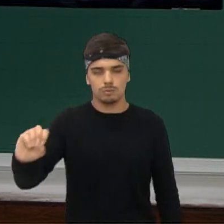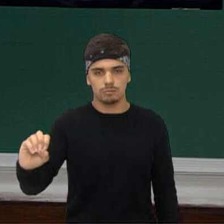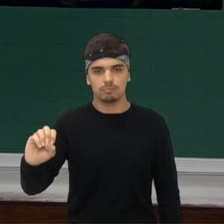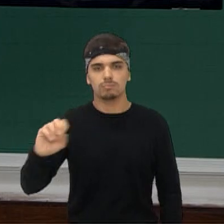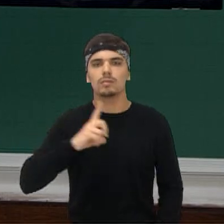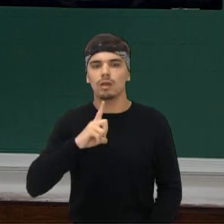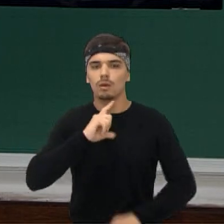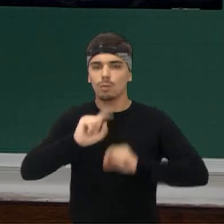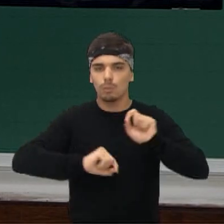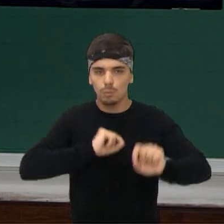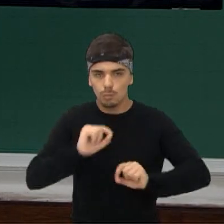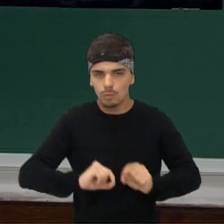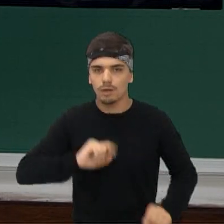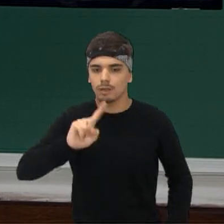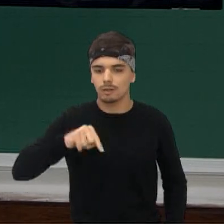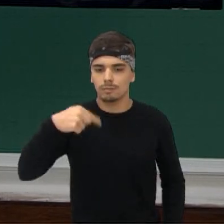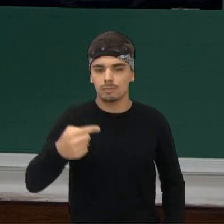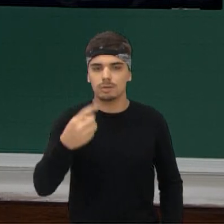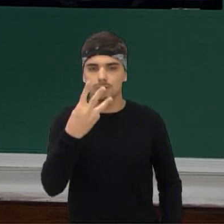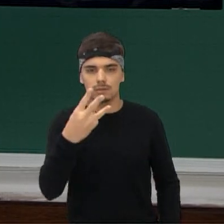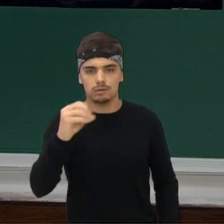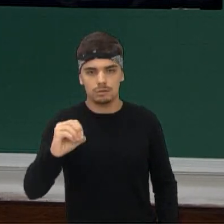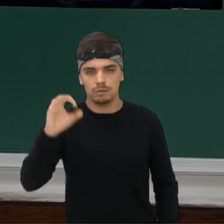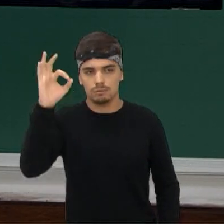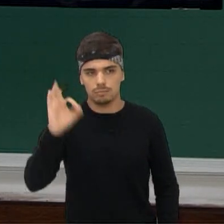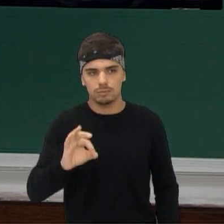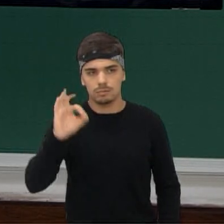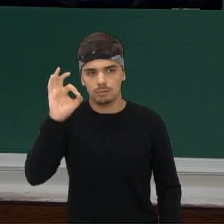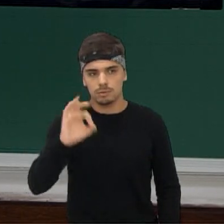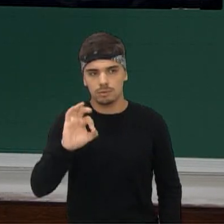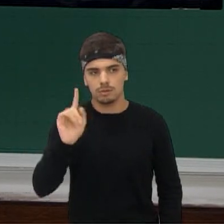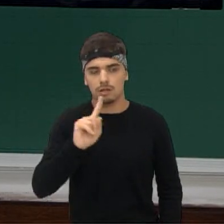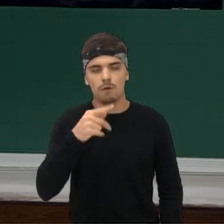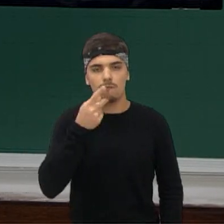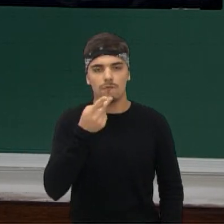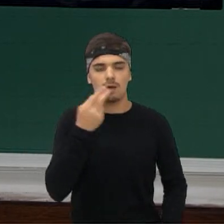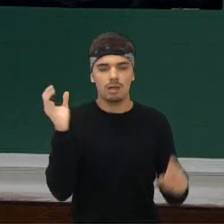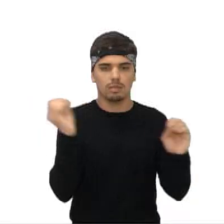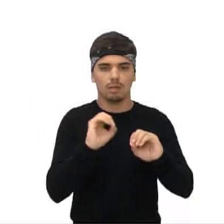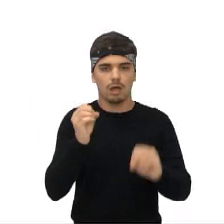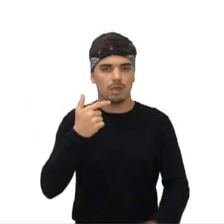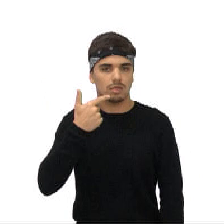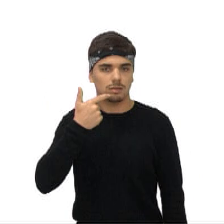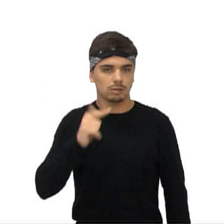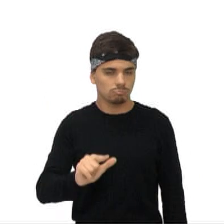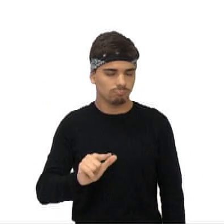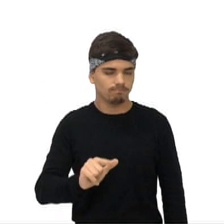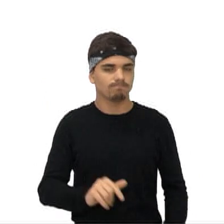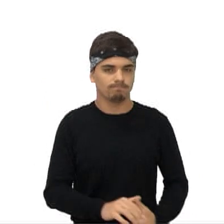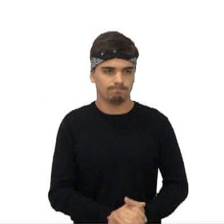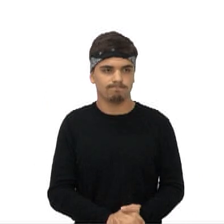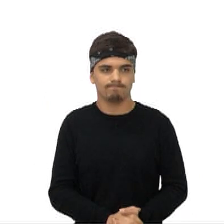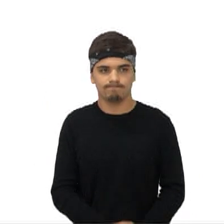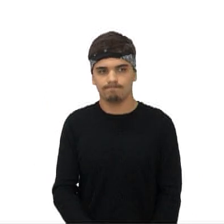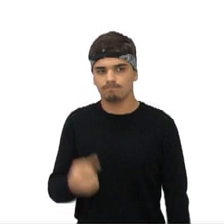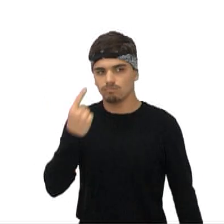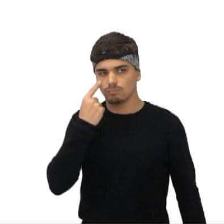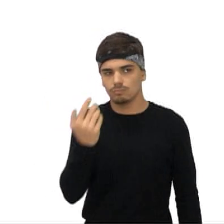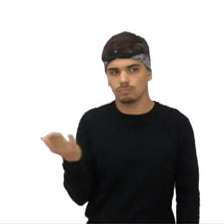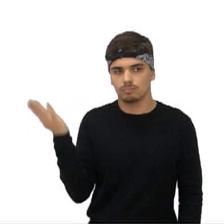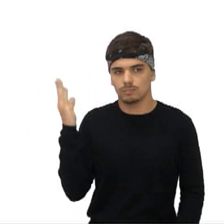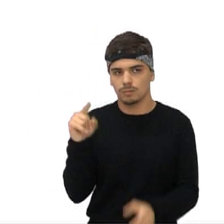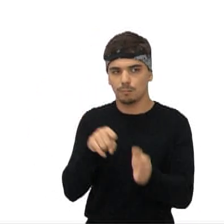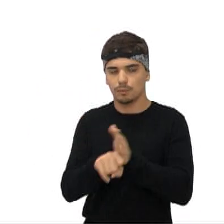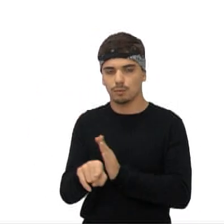tenho que 30%, né, não fala, então, nenhum idioma, né? Então, é o que ele me